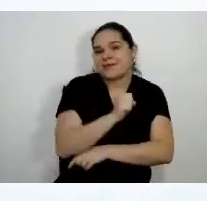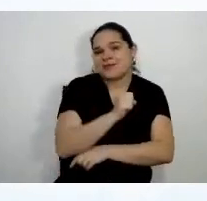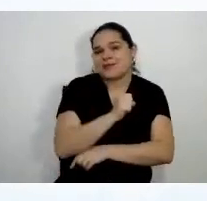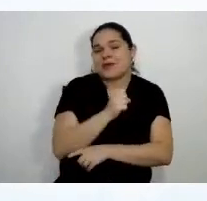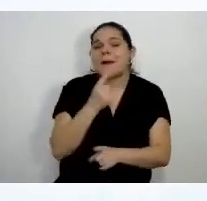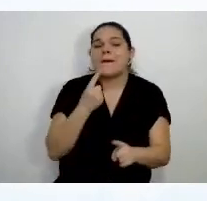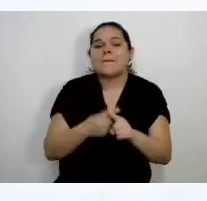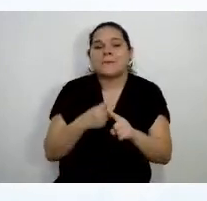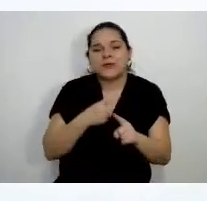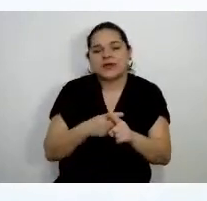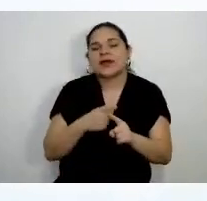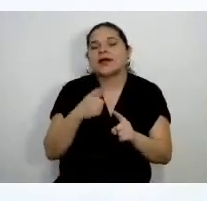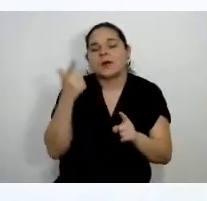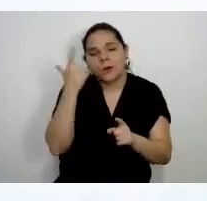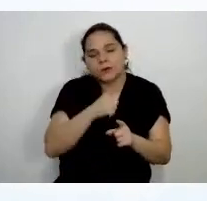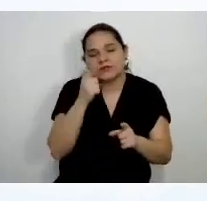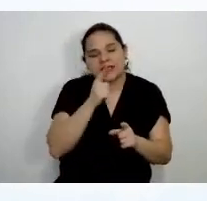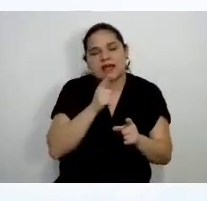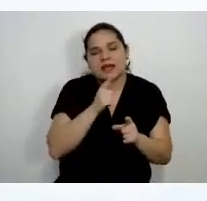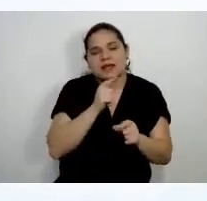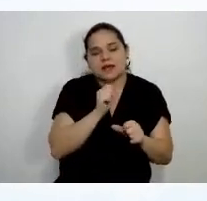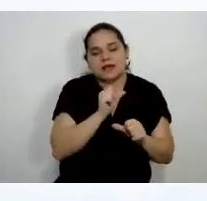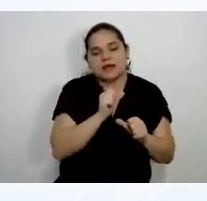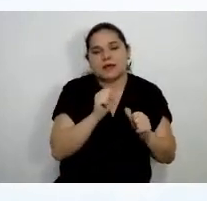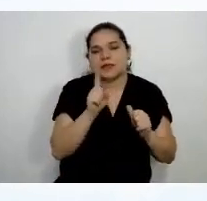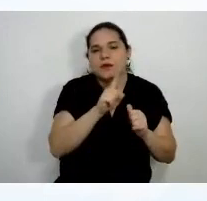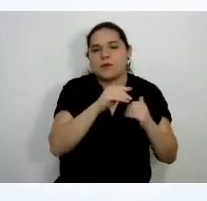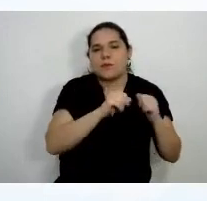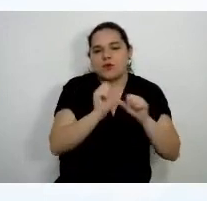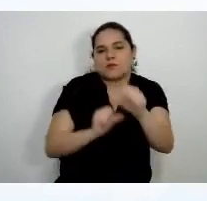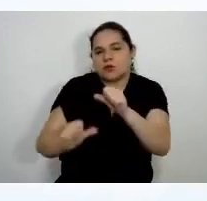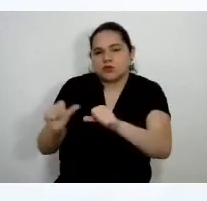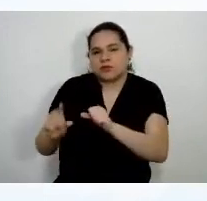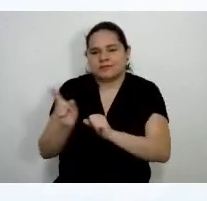por estabilidade viral, né? Se